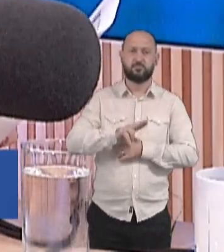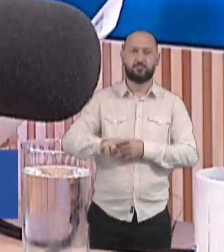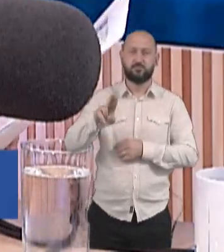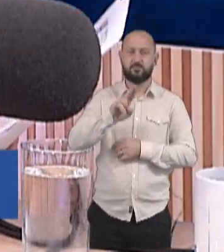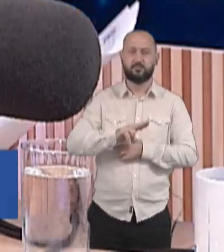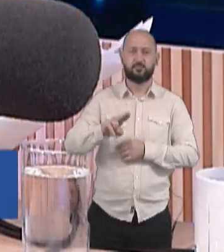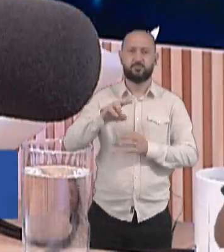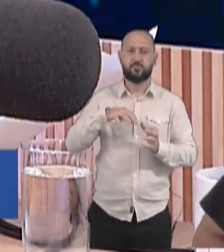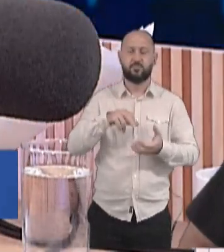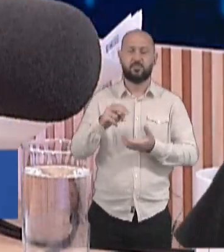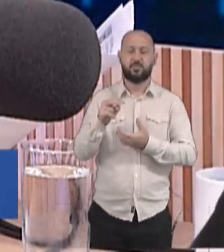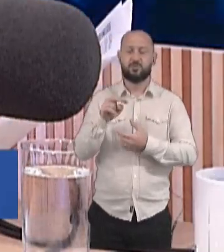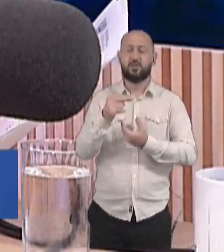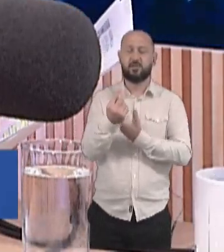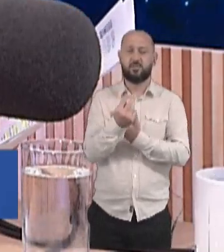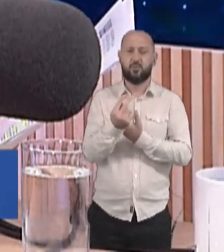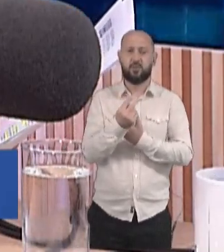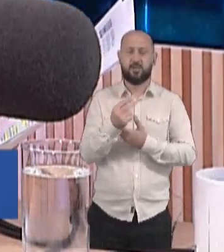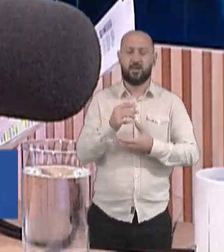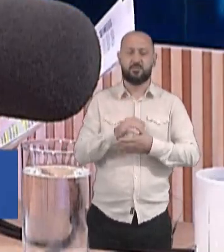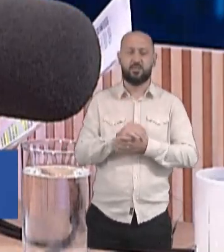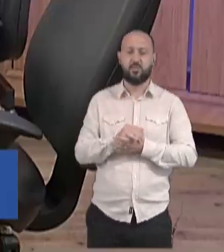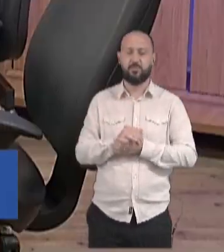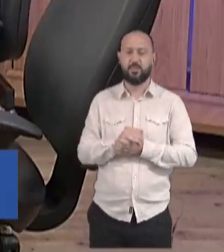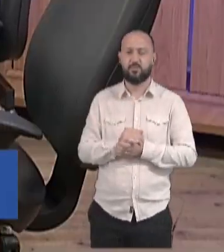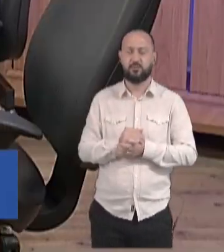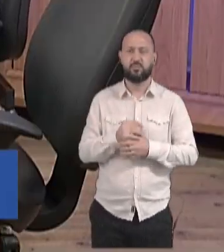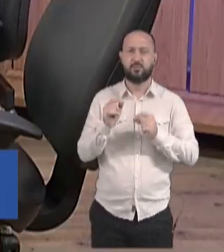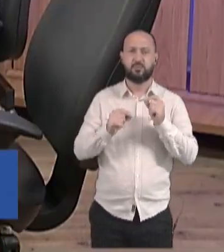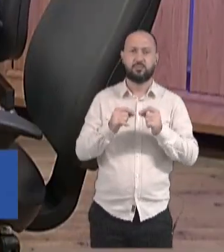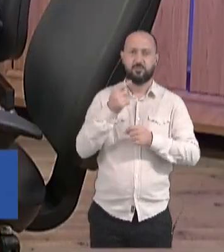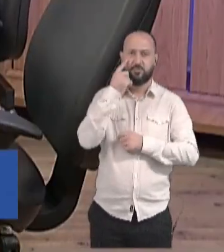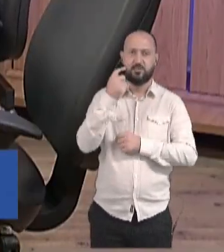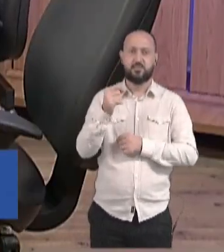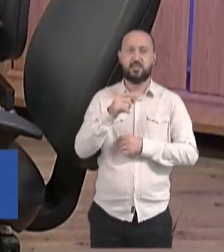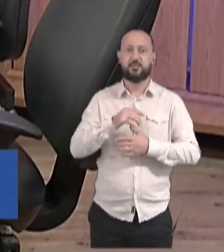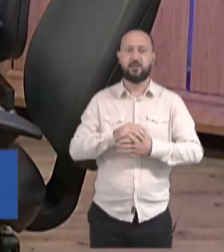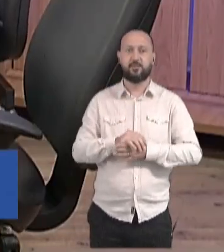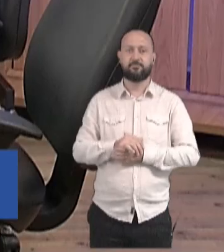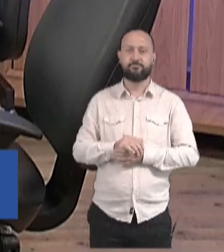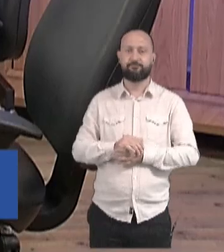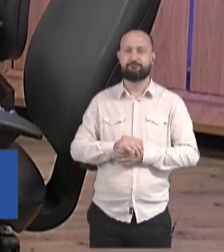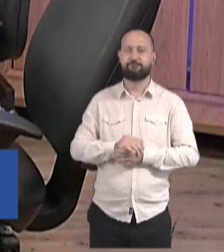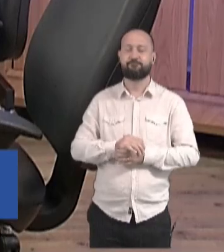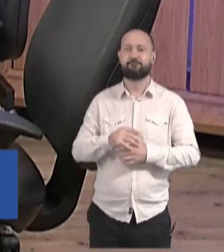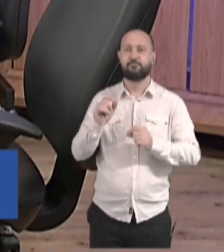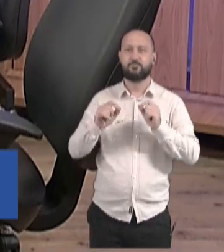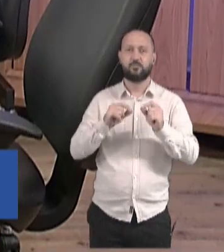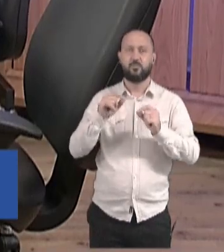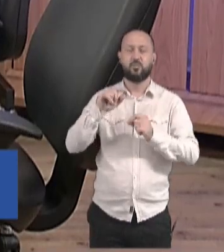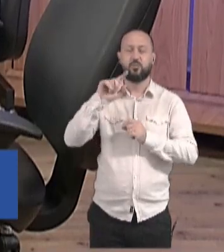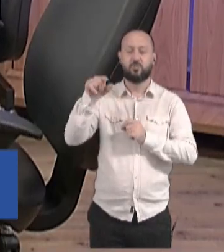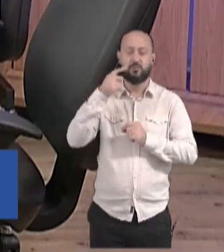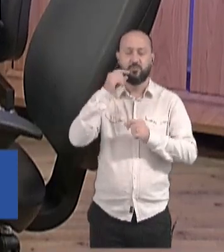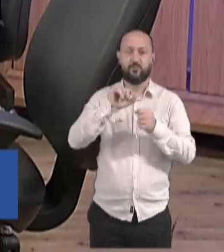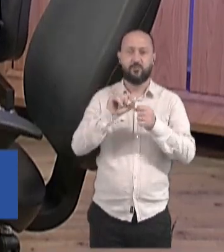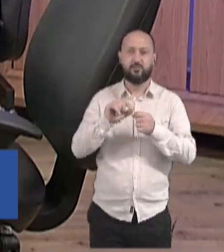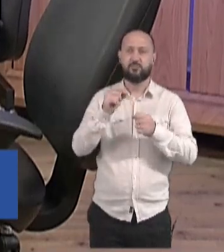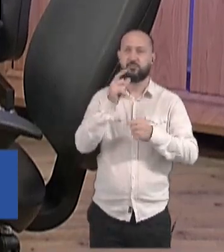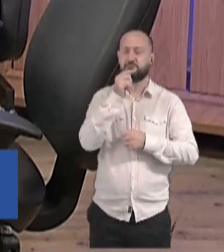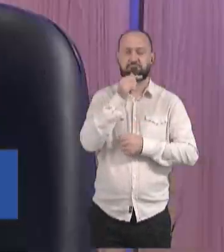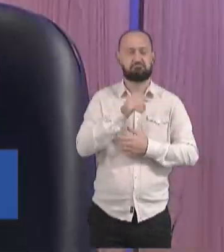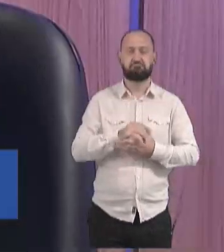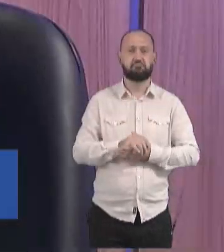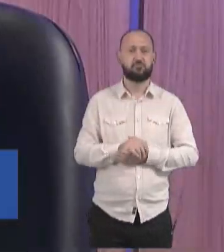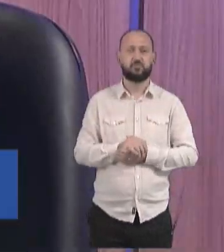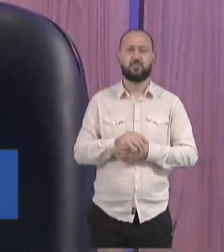uso sustentável da água. Eu achei interessante naquele ano, Maritê, o título, a produção de água,